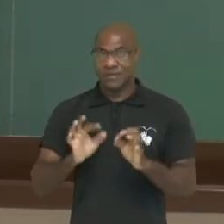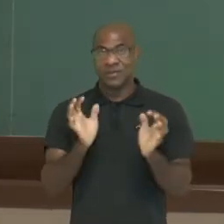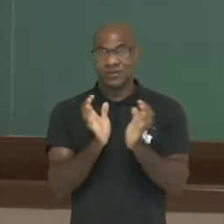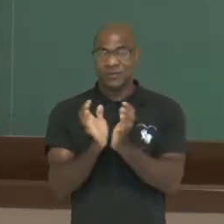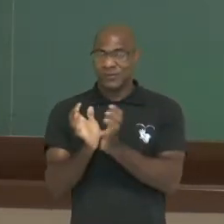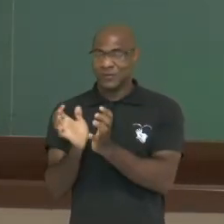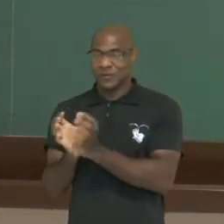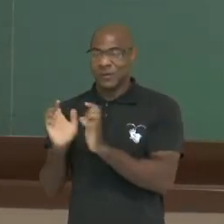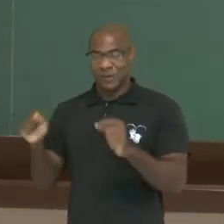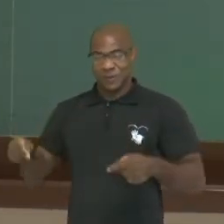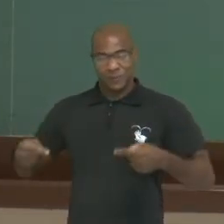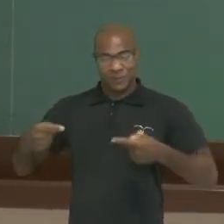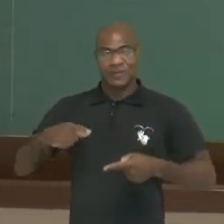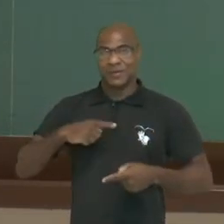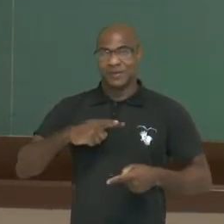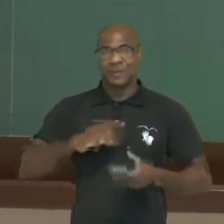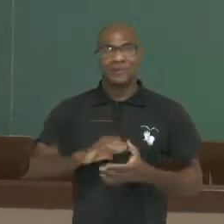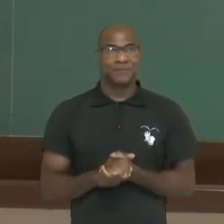para a competição.